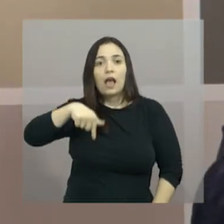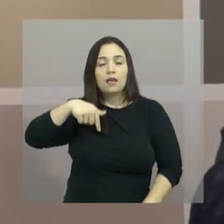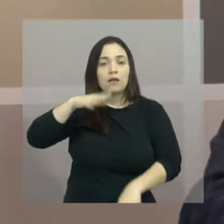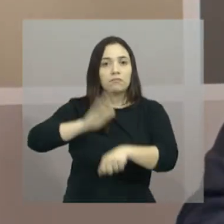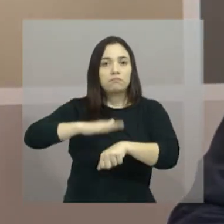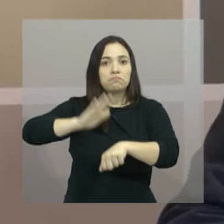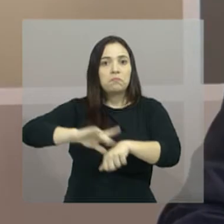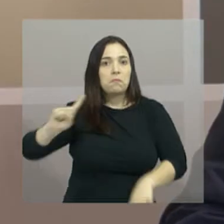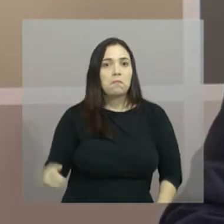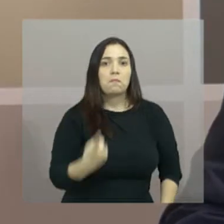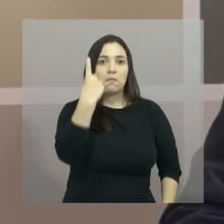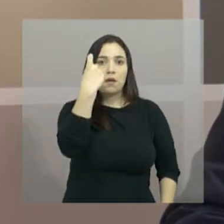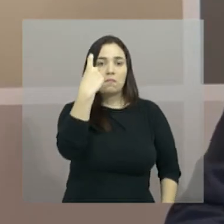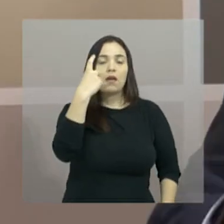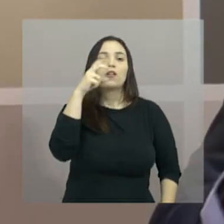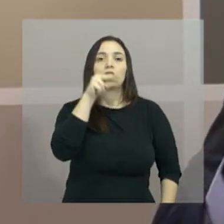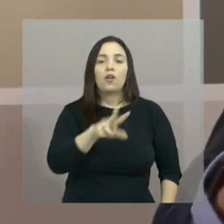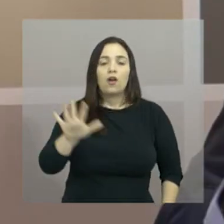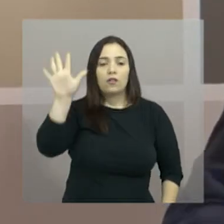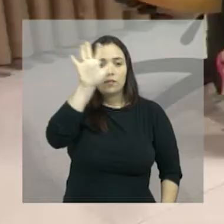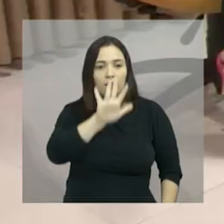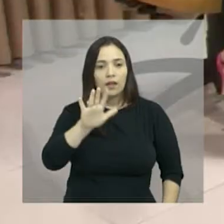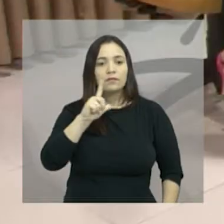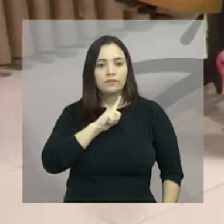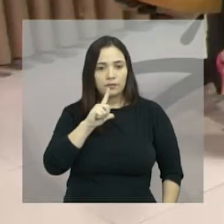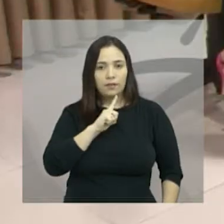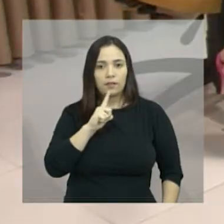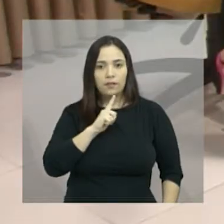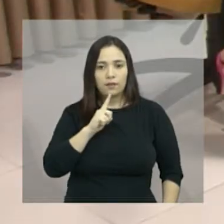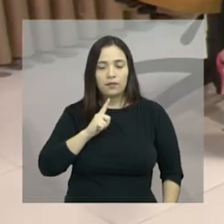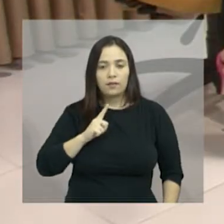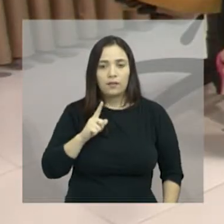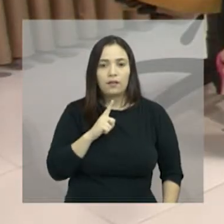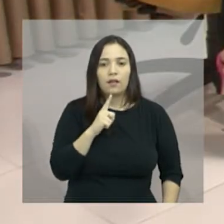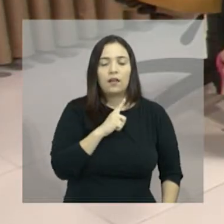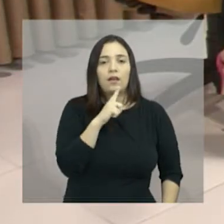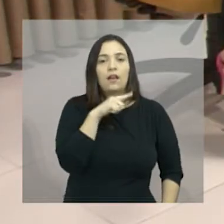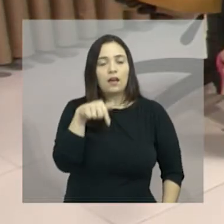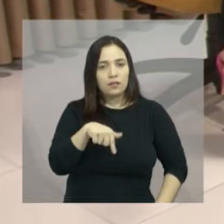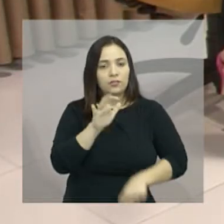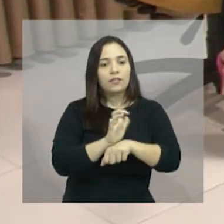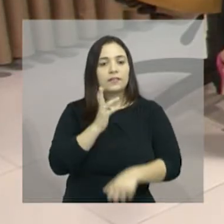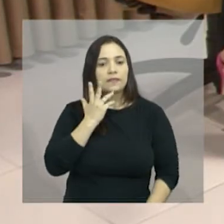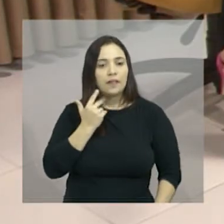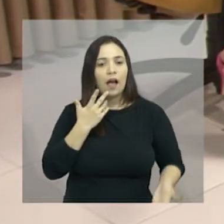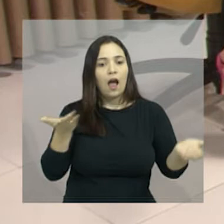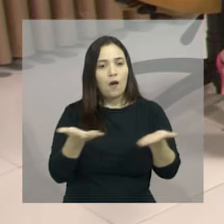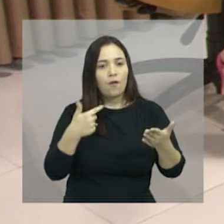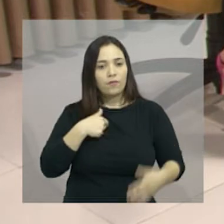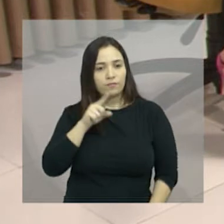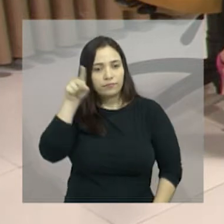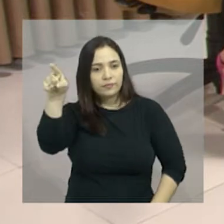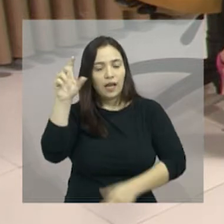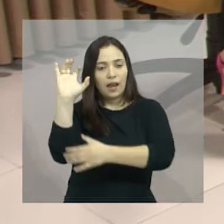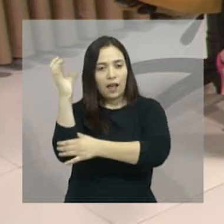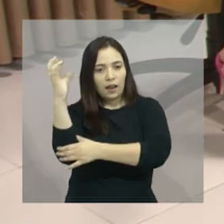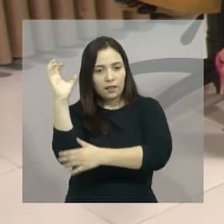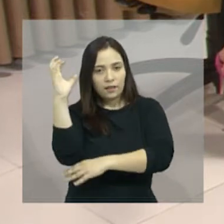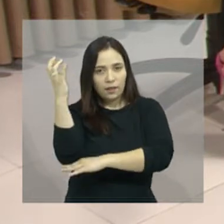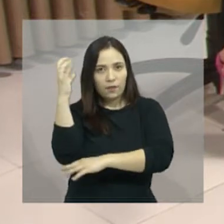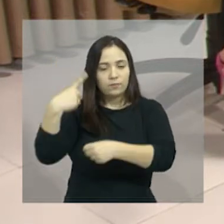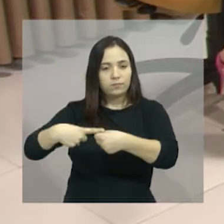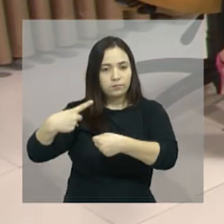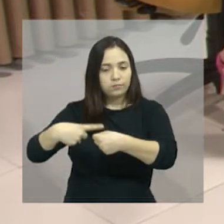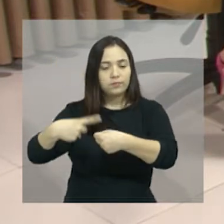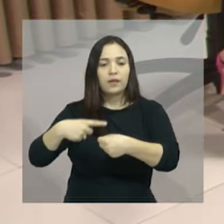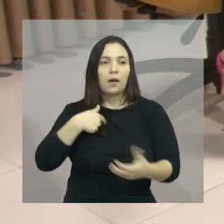de um estado só, a ficar independente, vamos dizer assim, a gente cuida só do estado do Ceará. Estou indo agora a Crateús, cheguei de Ubajara final de semana, a